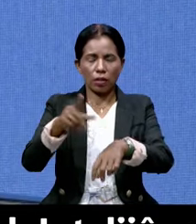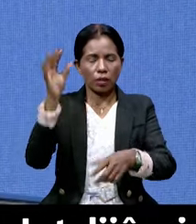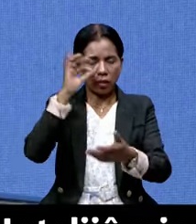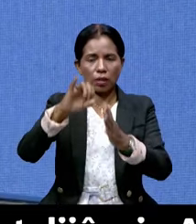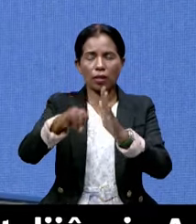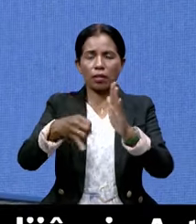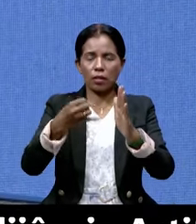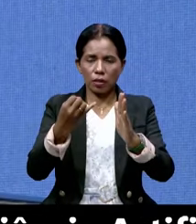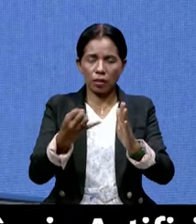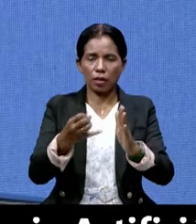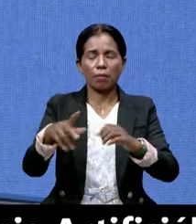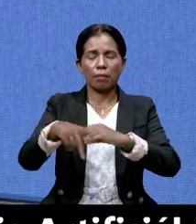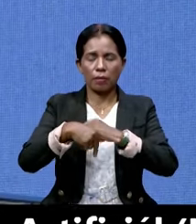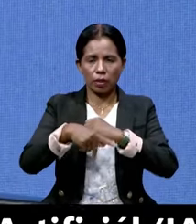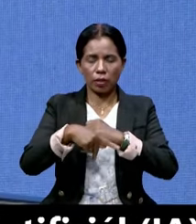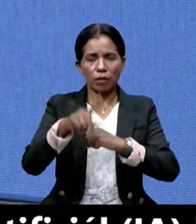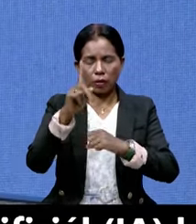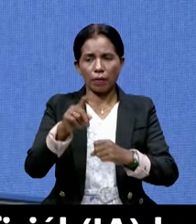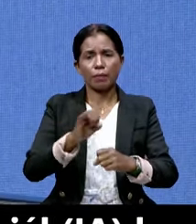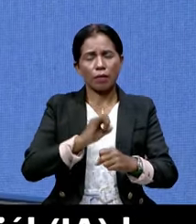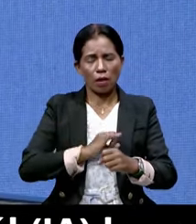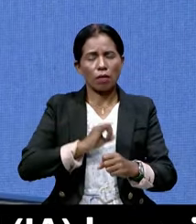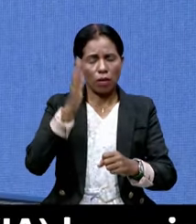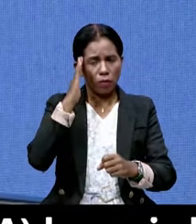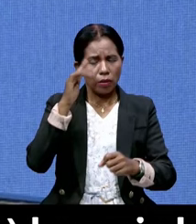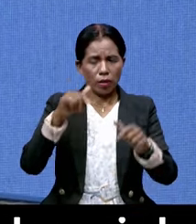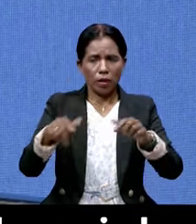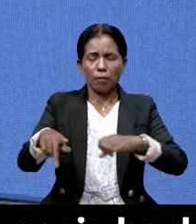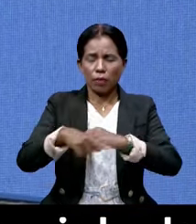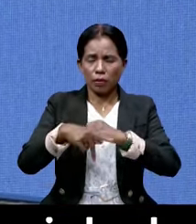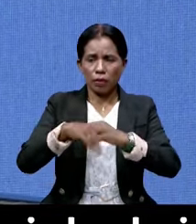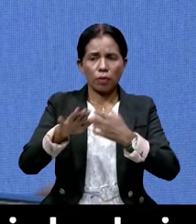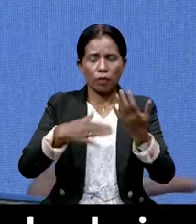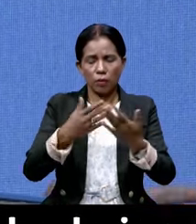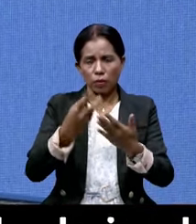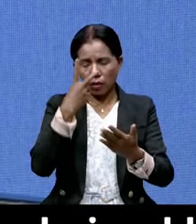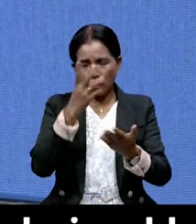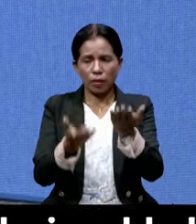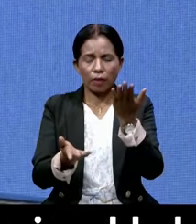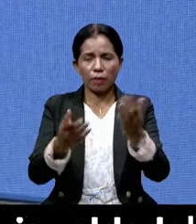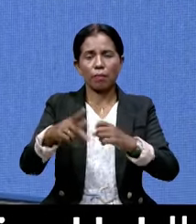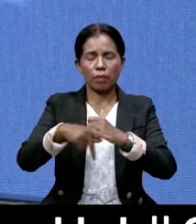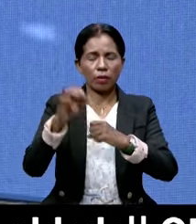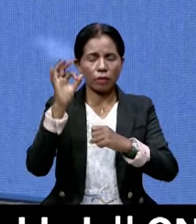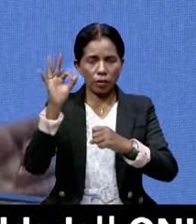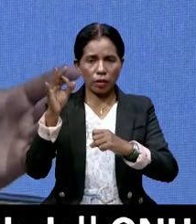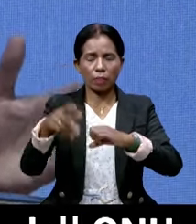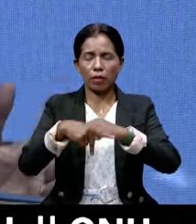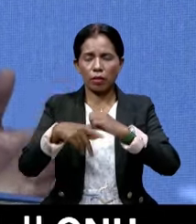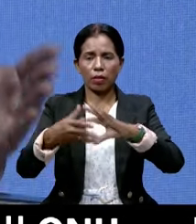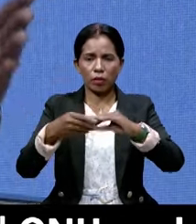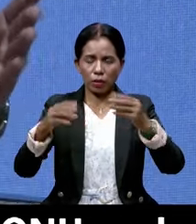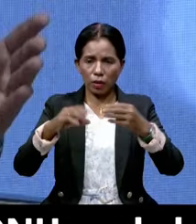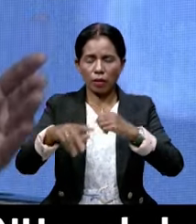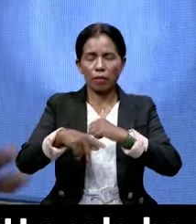ida. E a base, ao nem rené, partido Sirvel Sais Açúcar, tem três bases, partido Fredelin, partido histórico, partido